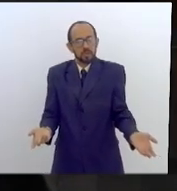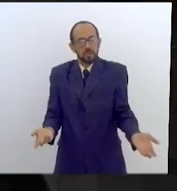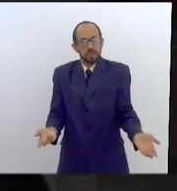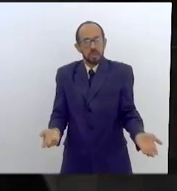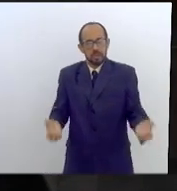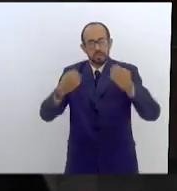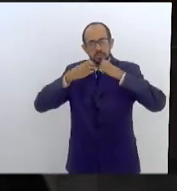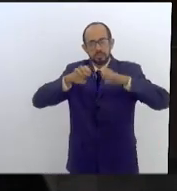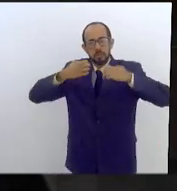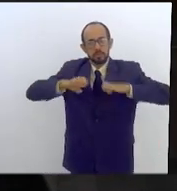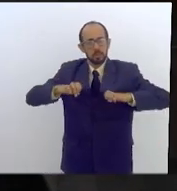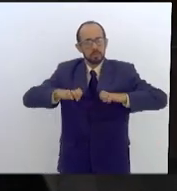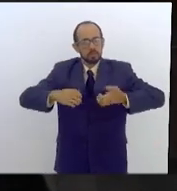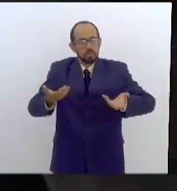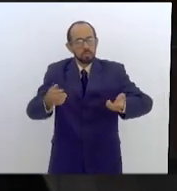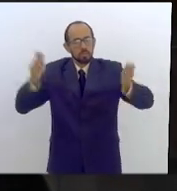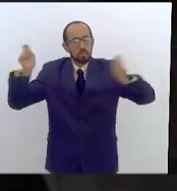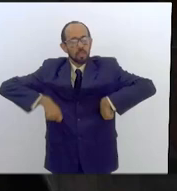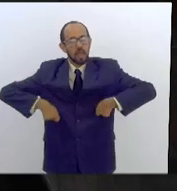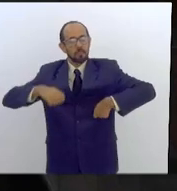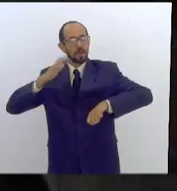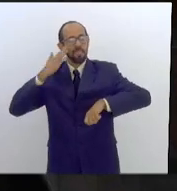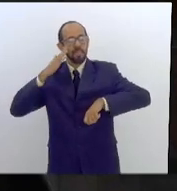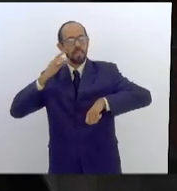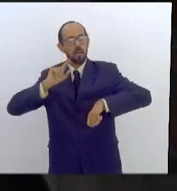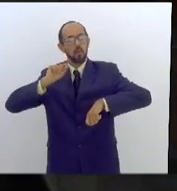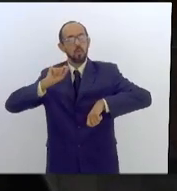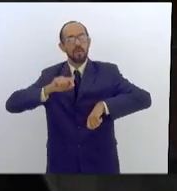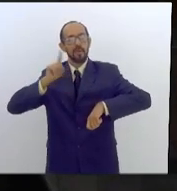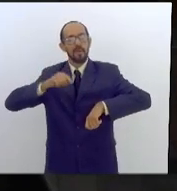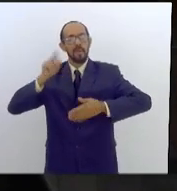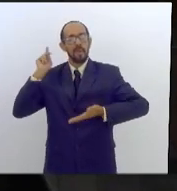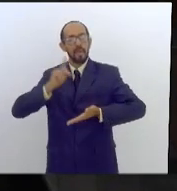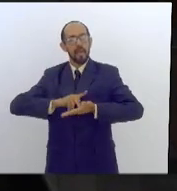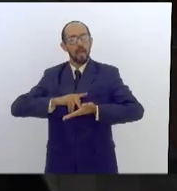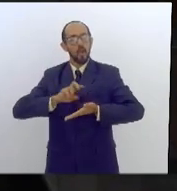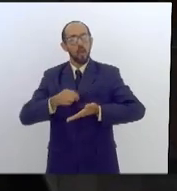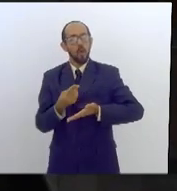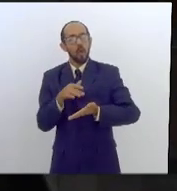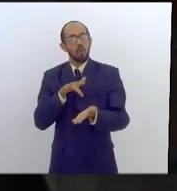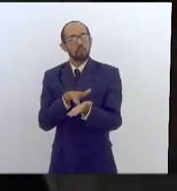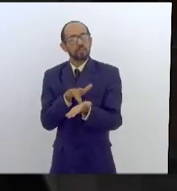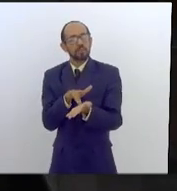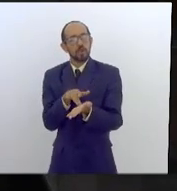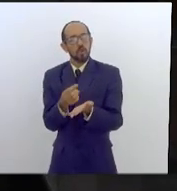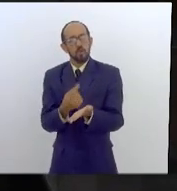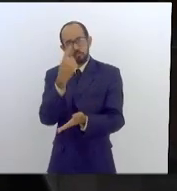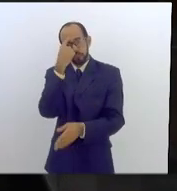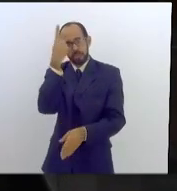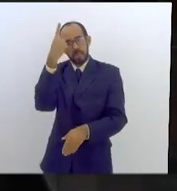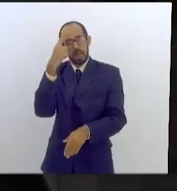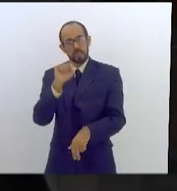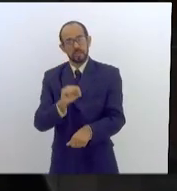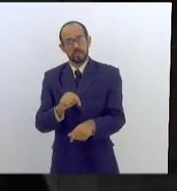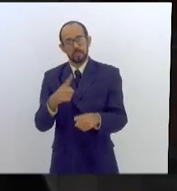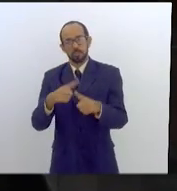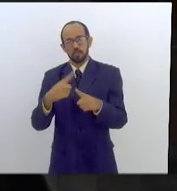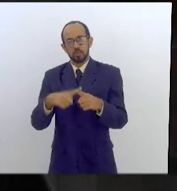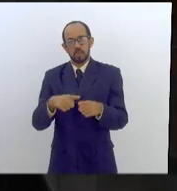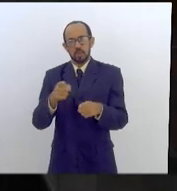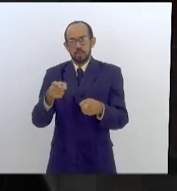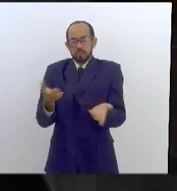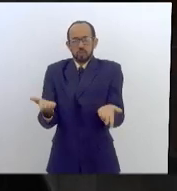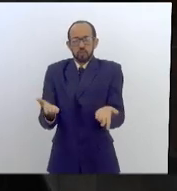não se sabe mais o que é realidade o que que é ficção inventada nas redes sociais porque sinceramente um ritual